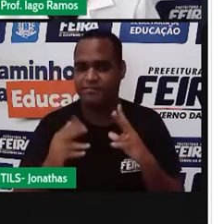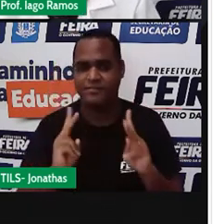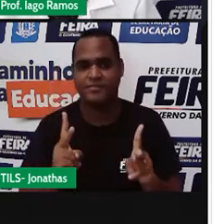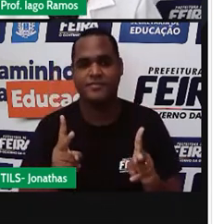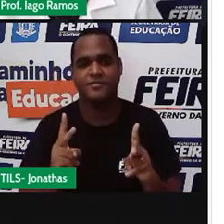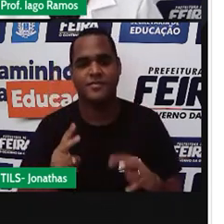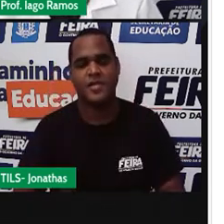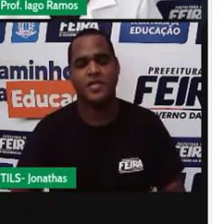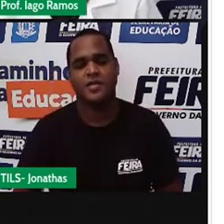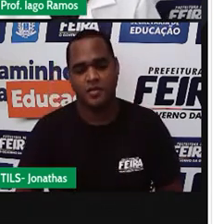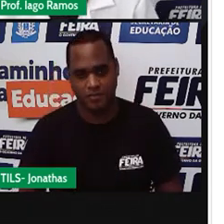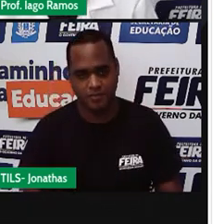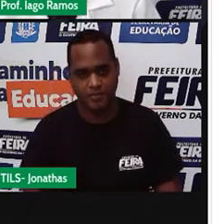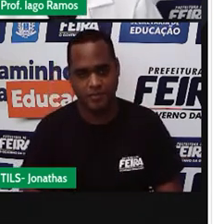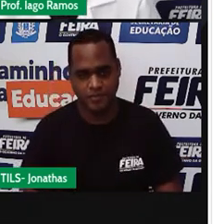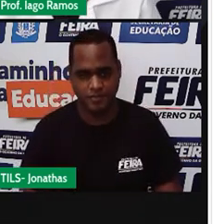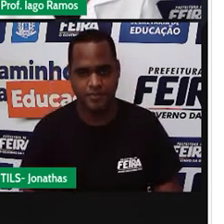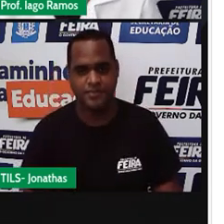Oi